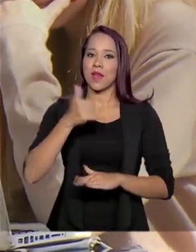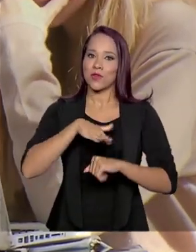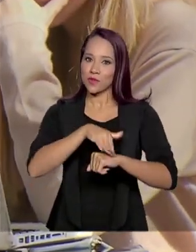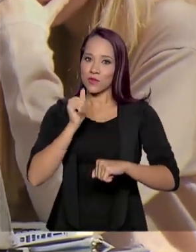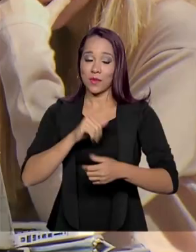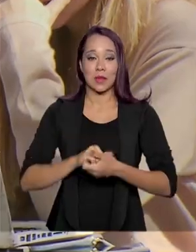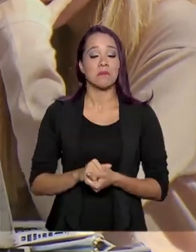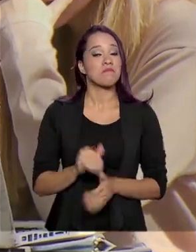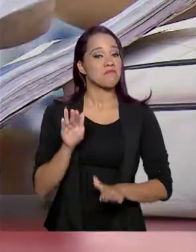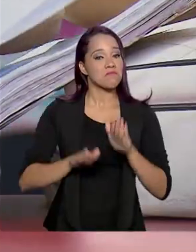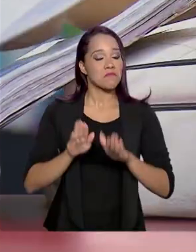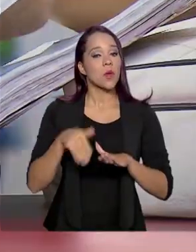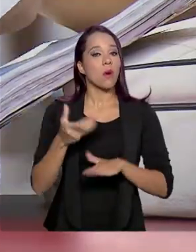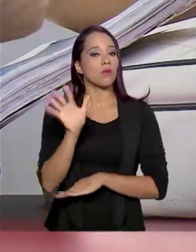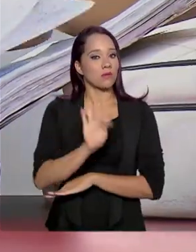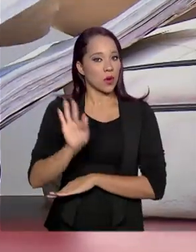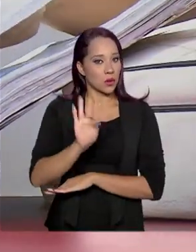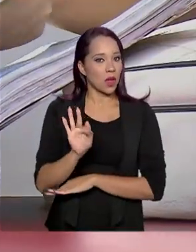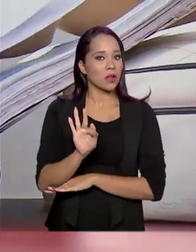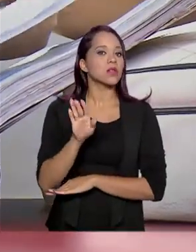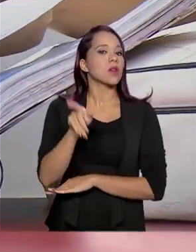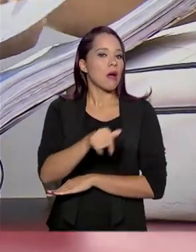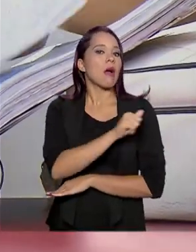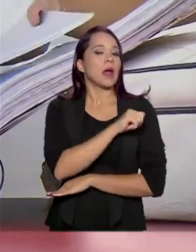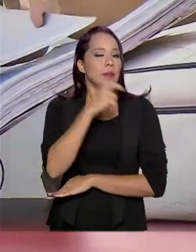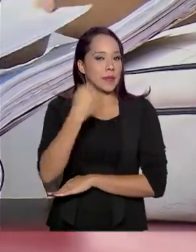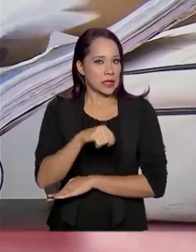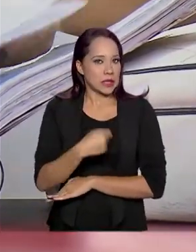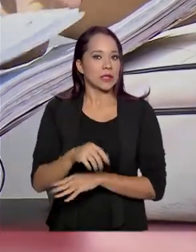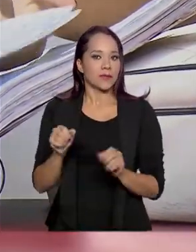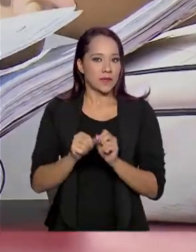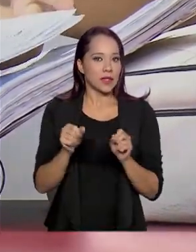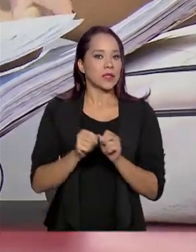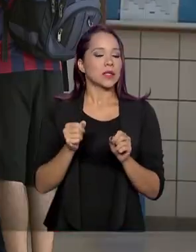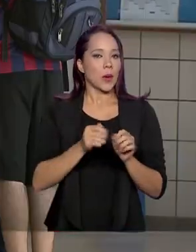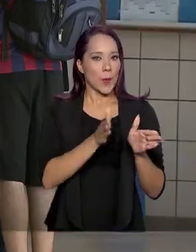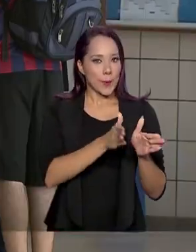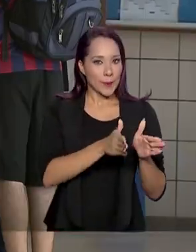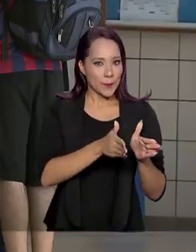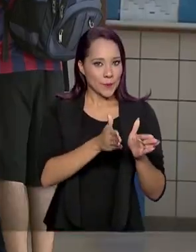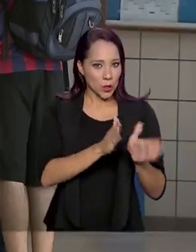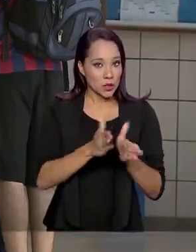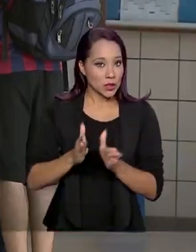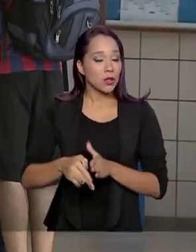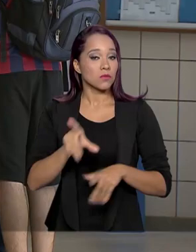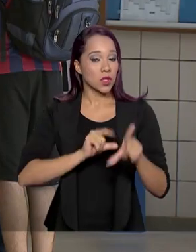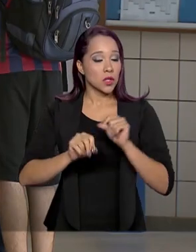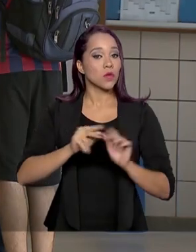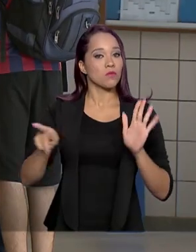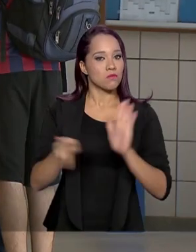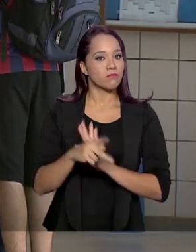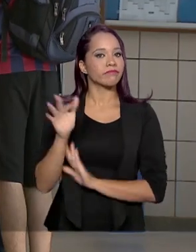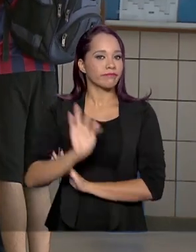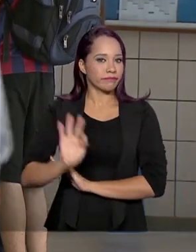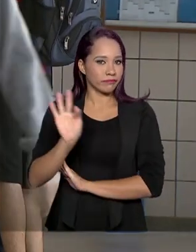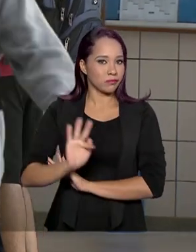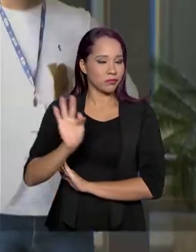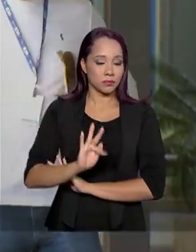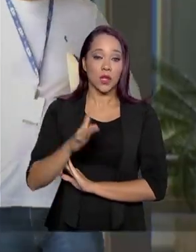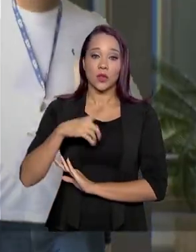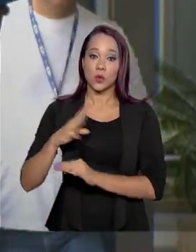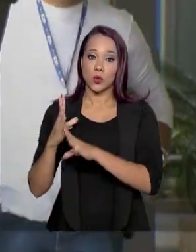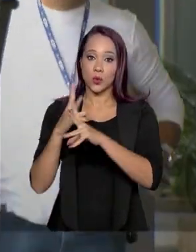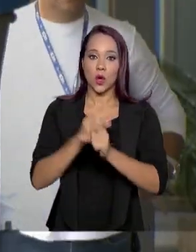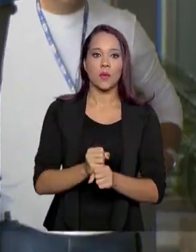Dependendo da faculdade, o candidato ainda deve passar por um processo seletivo da própria instituição. Foram